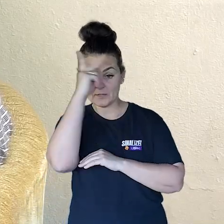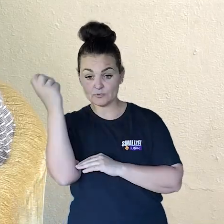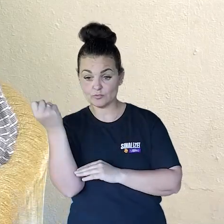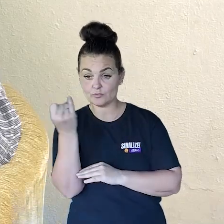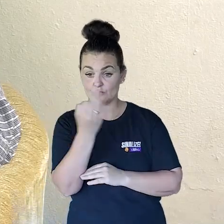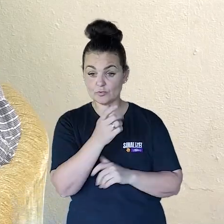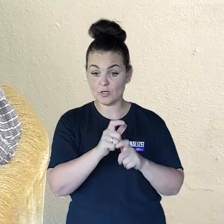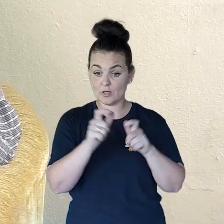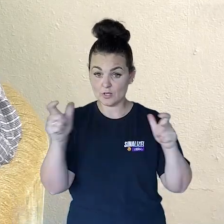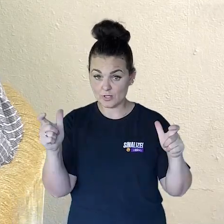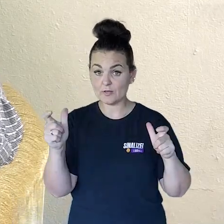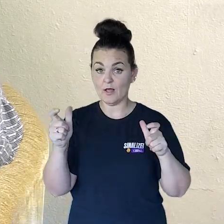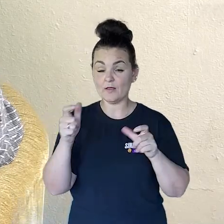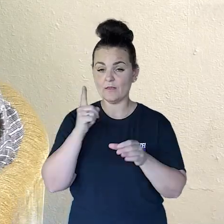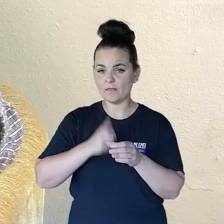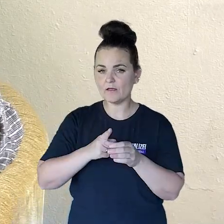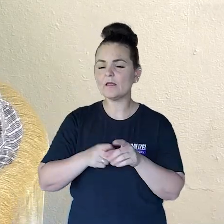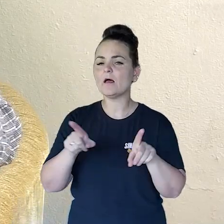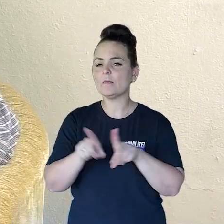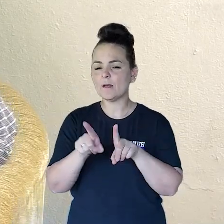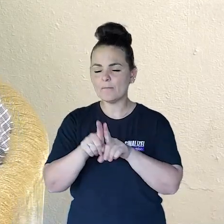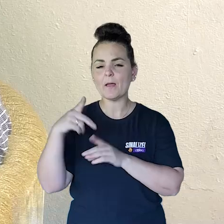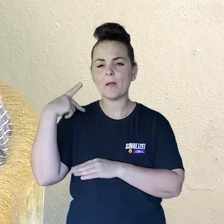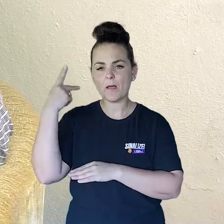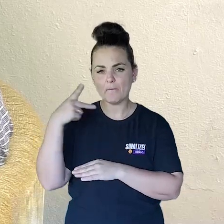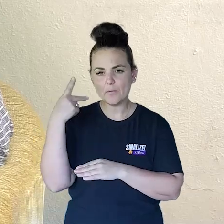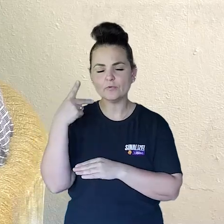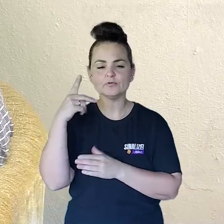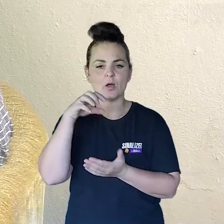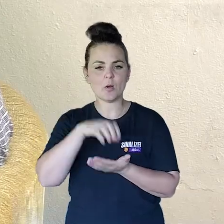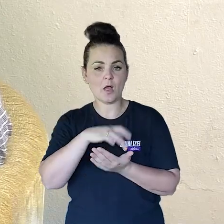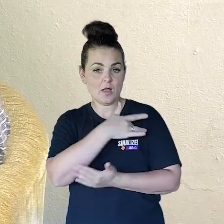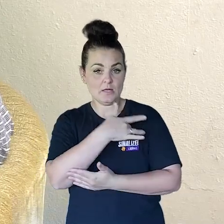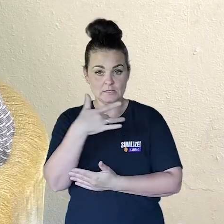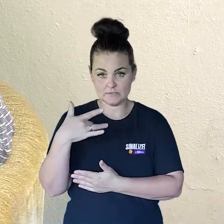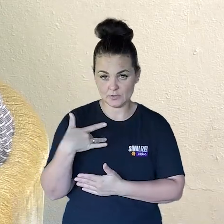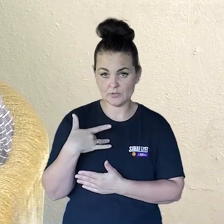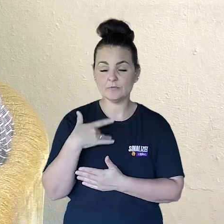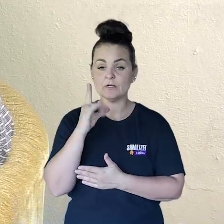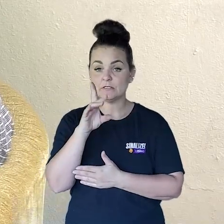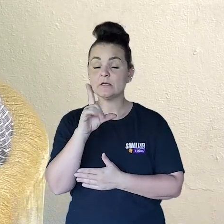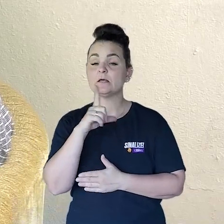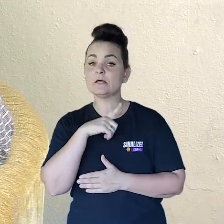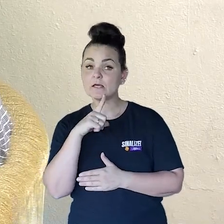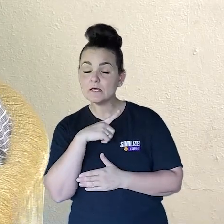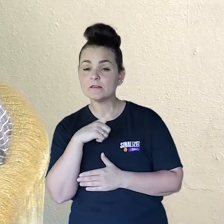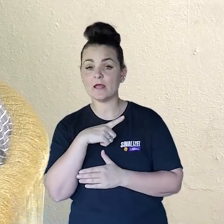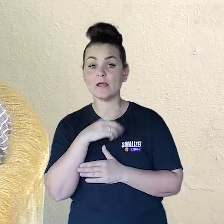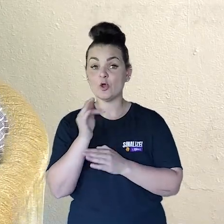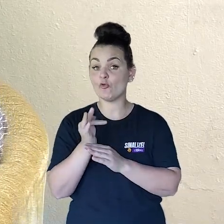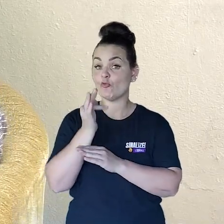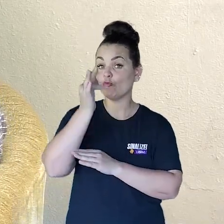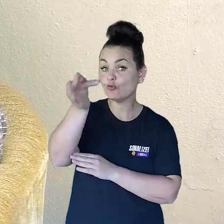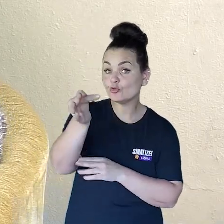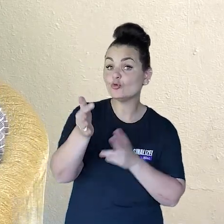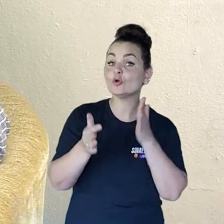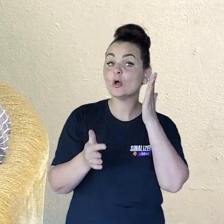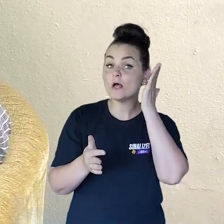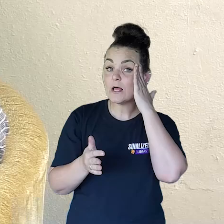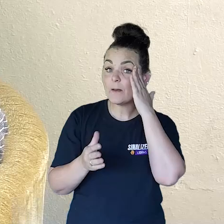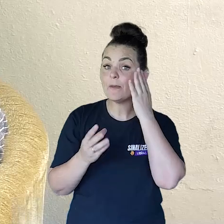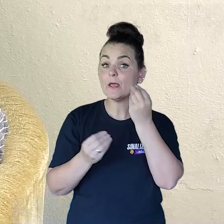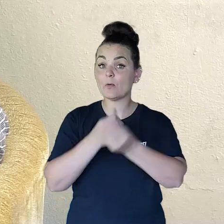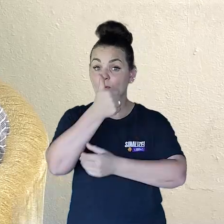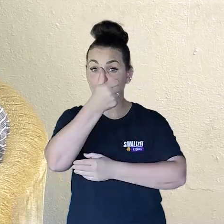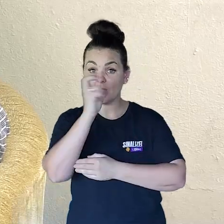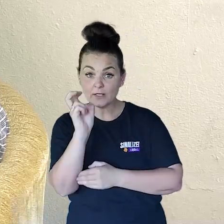da cidade, políticas públicas voltadas para a área da saúde, que a partir do momento que se tem uma projeção de implantação nos próximos 15 anos